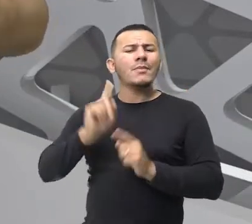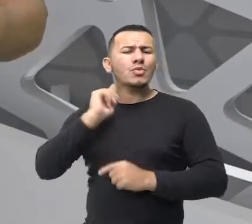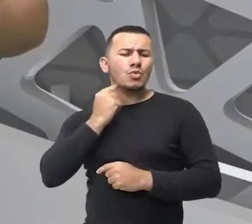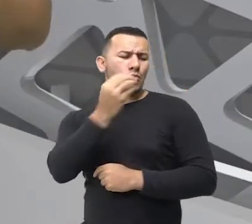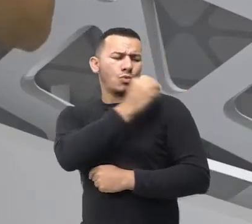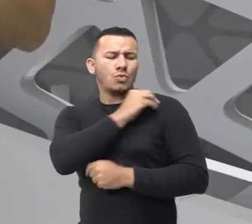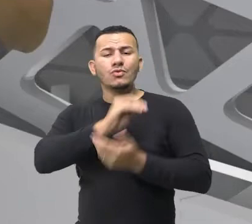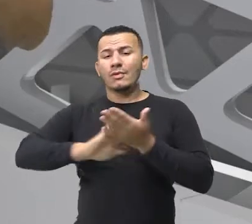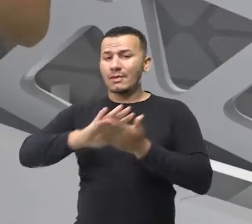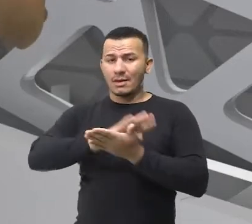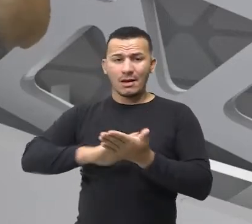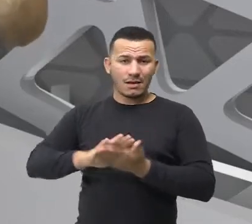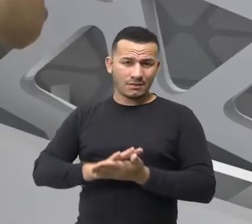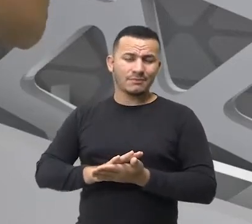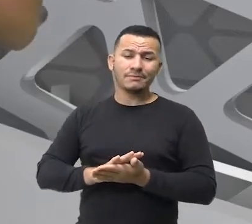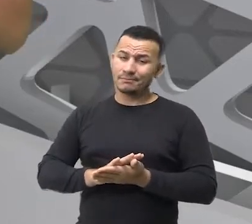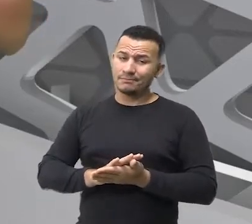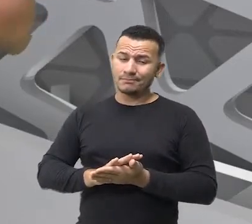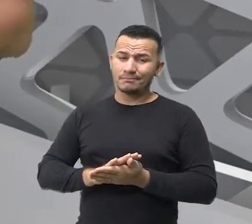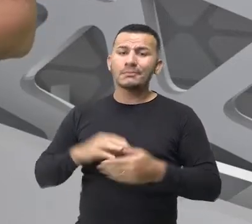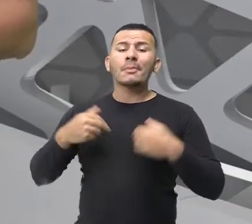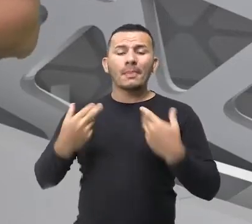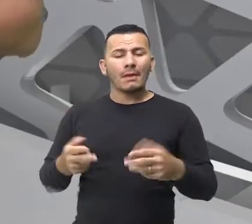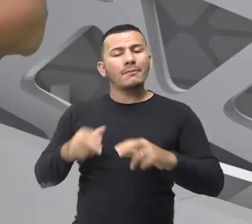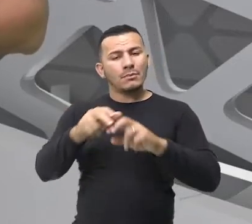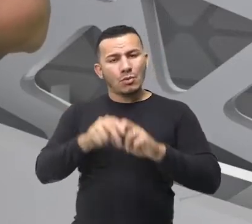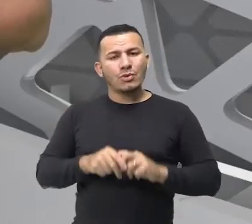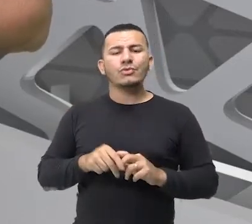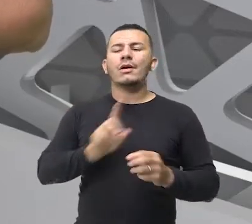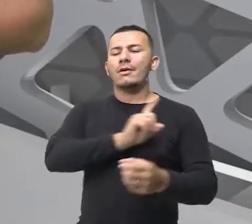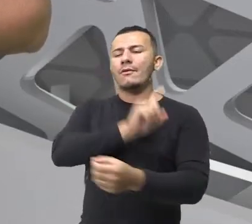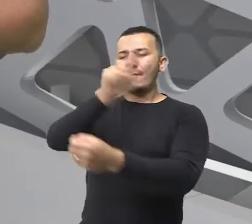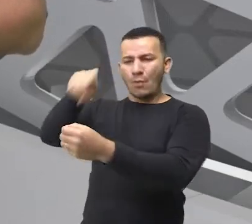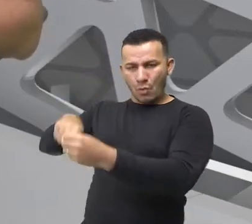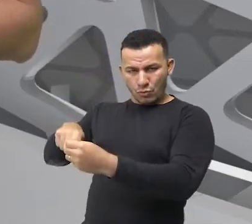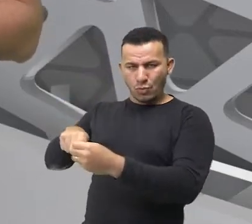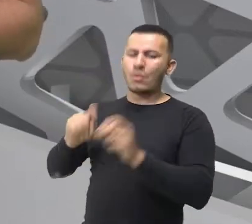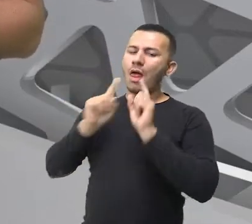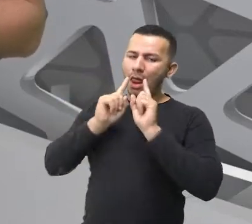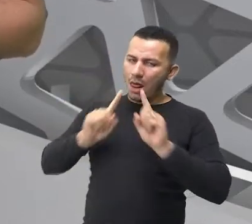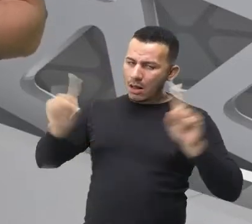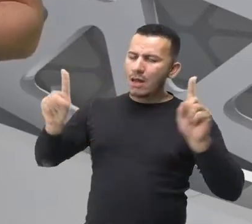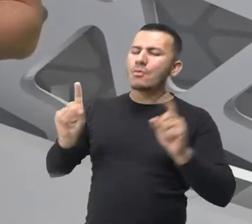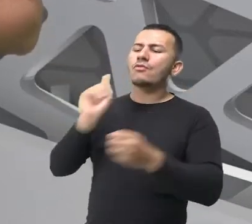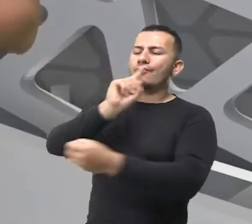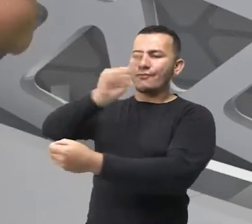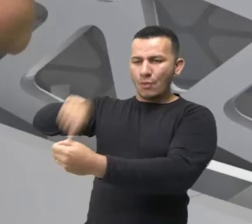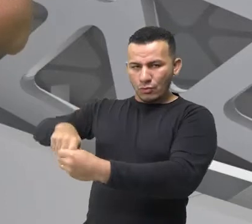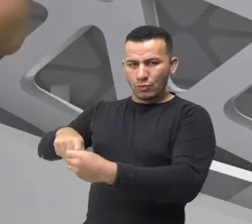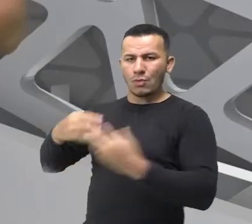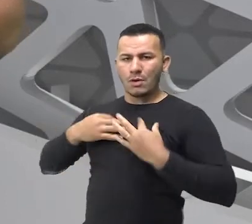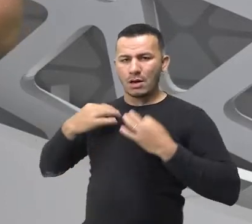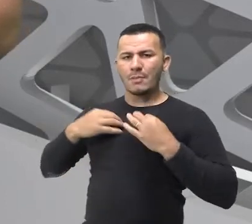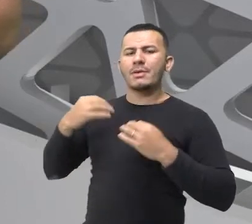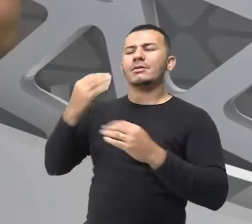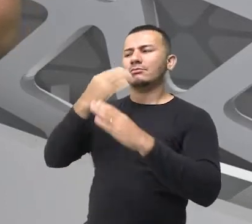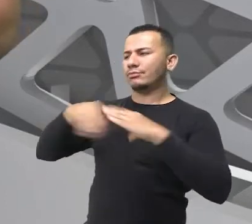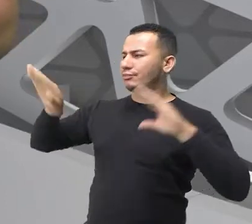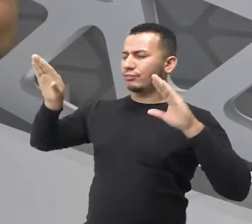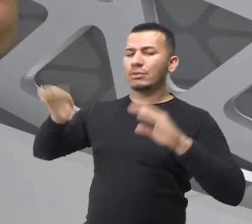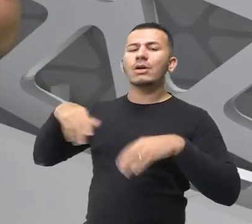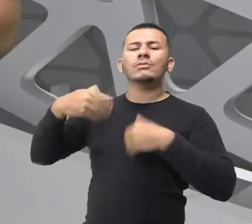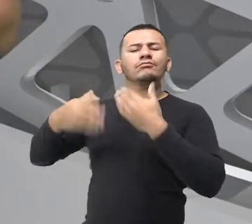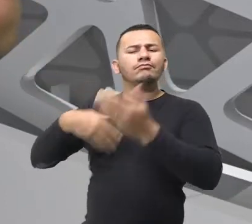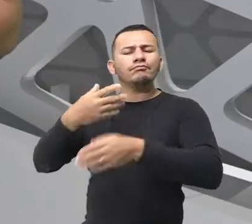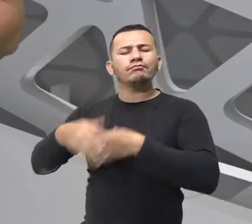imagem sem nenhum símbolo ela fez a devolução ela reclamou fez a devolução porém recebeu uma